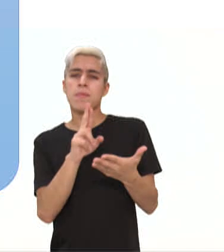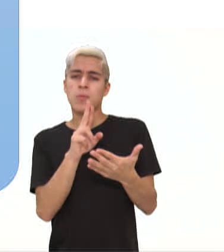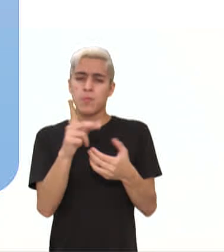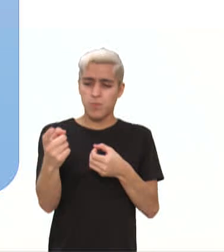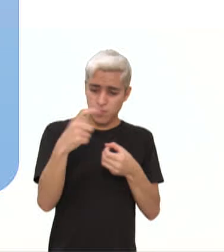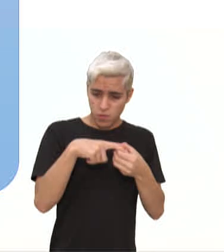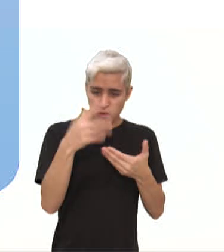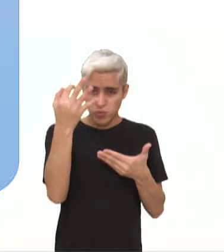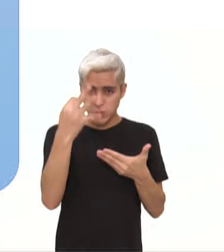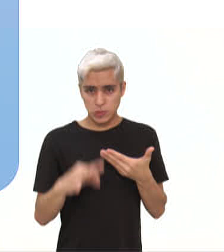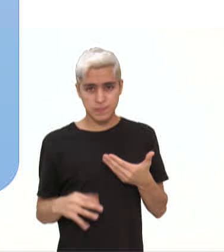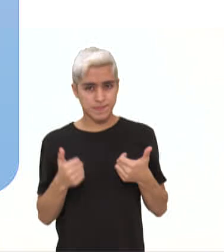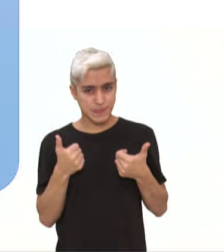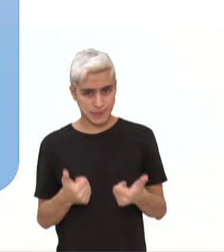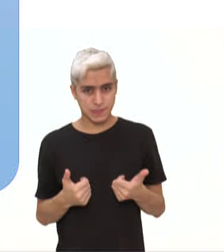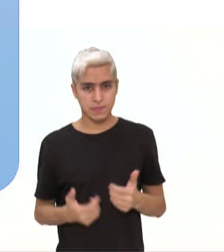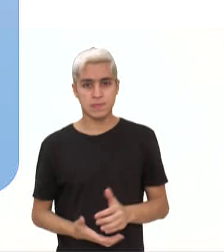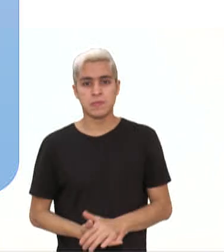para corrigir.